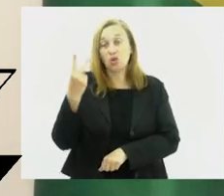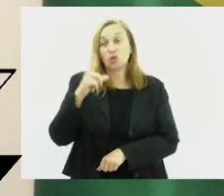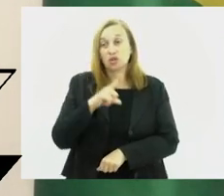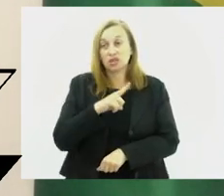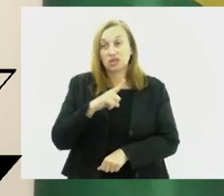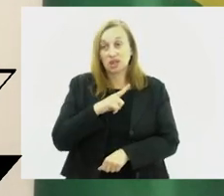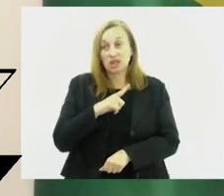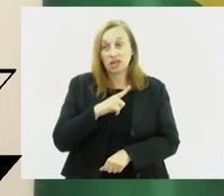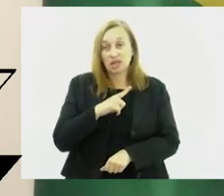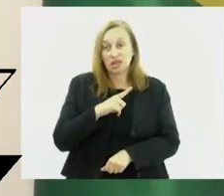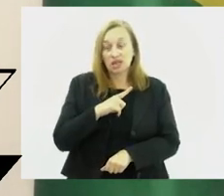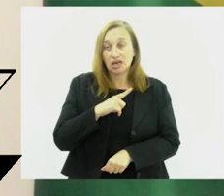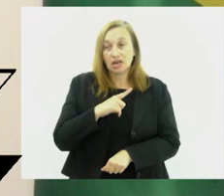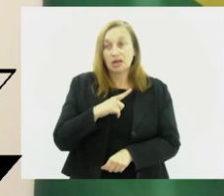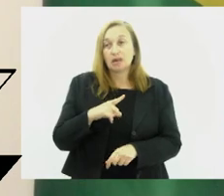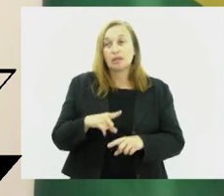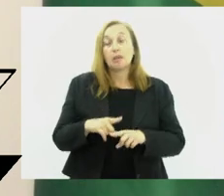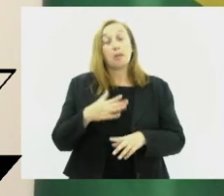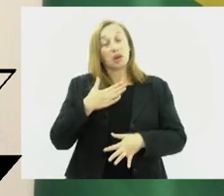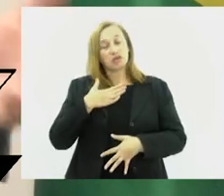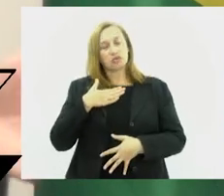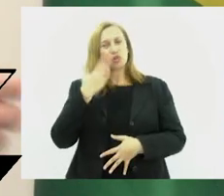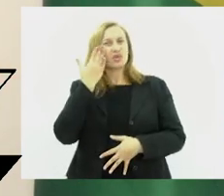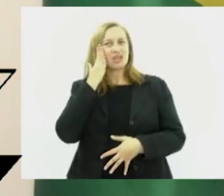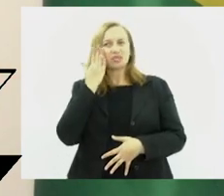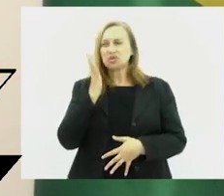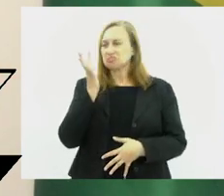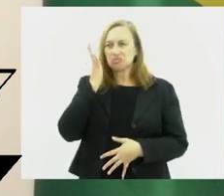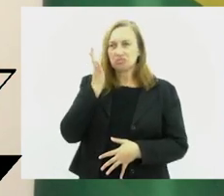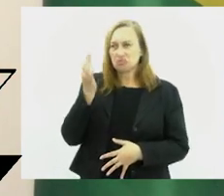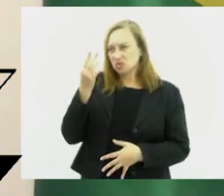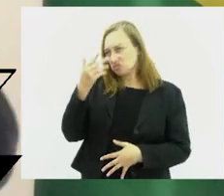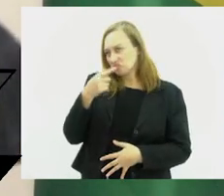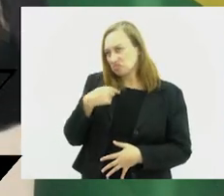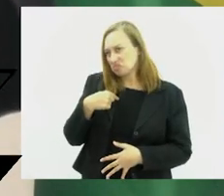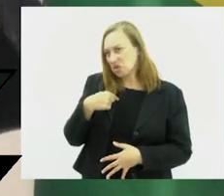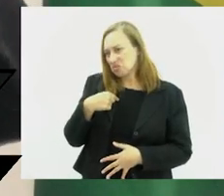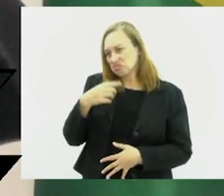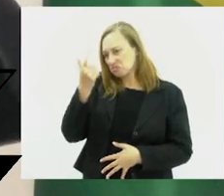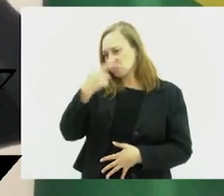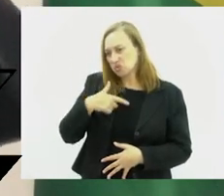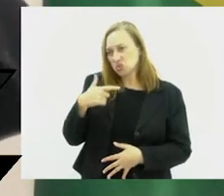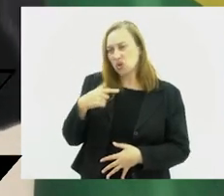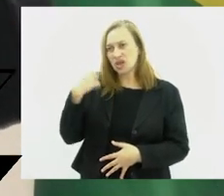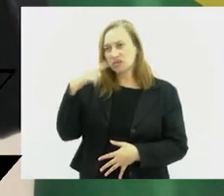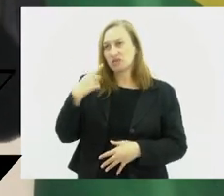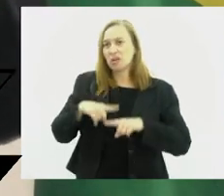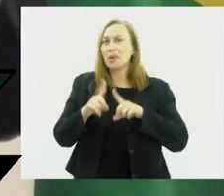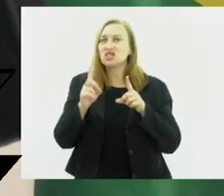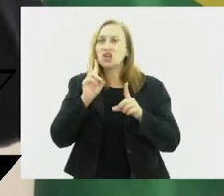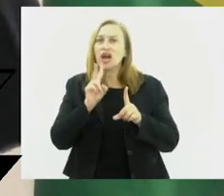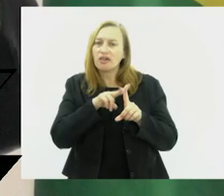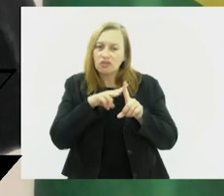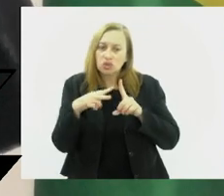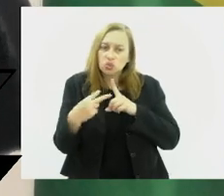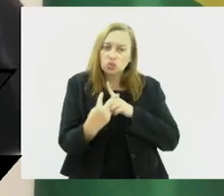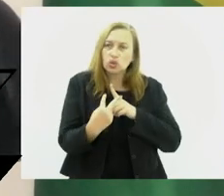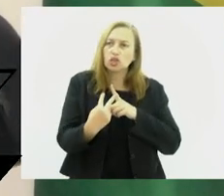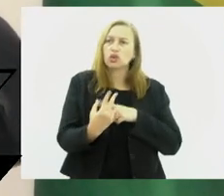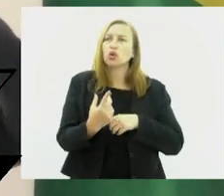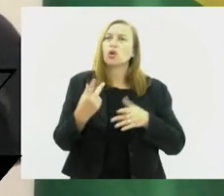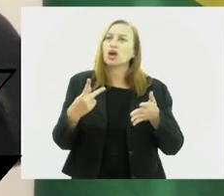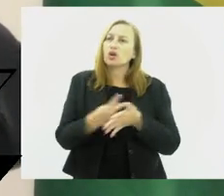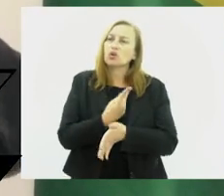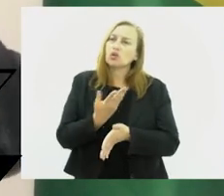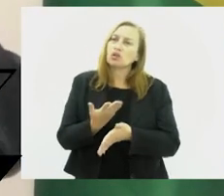essa atribuição, no meu entendimento, eu não sou advogado, mas já olhando o que